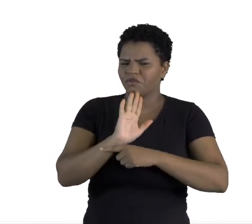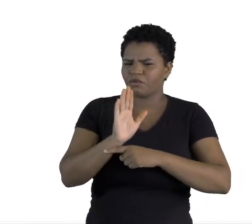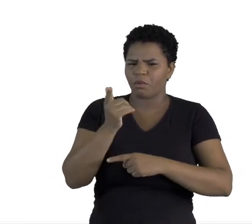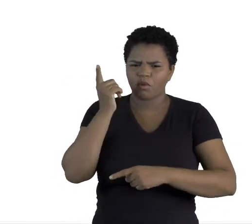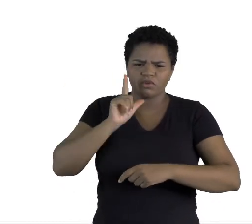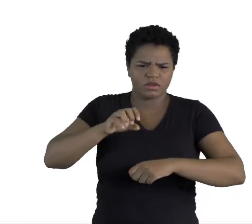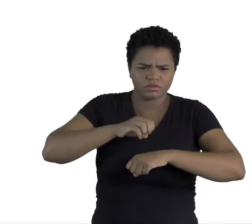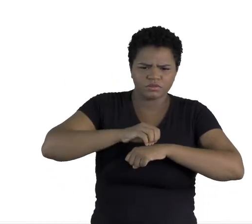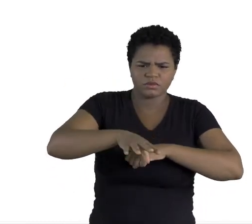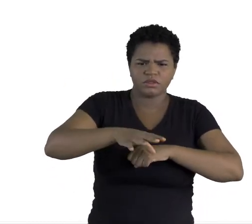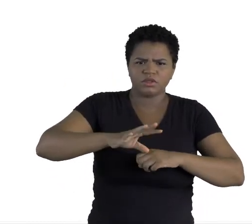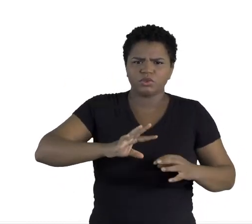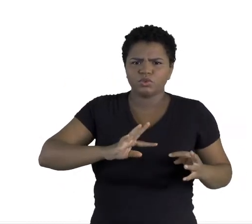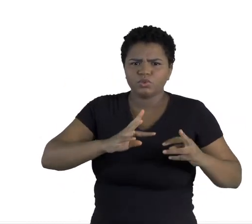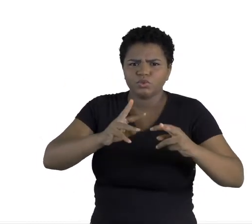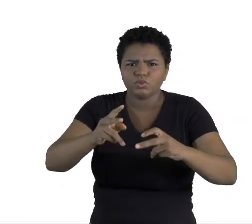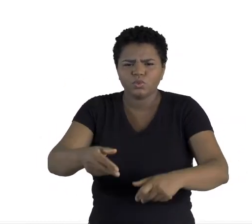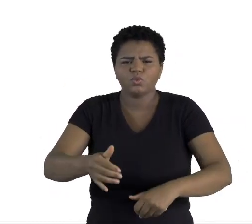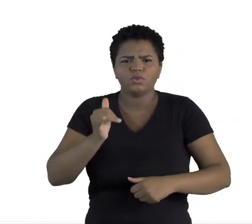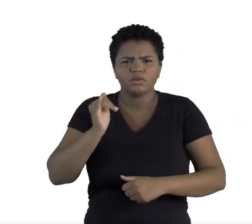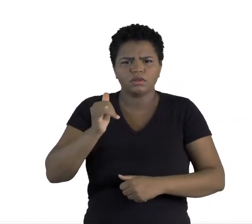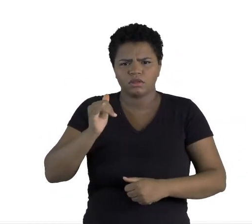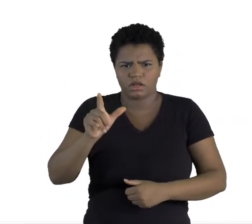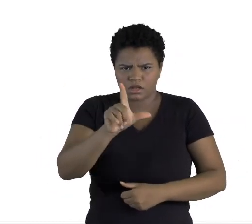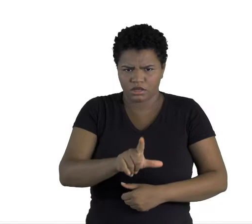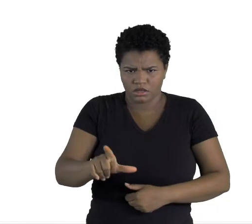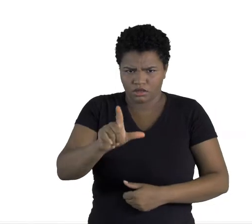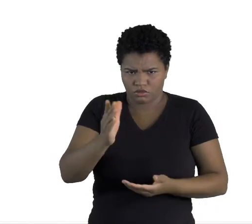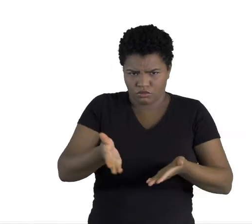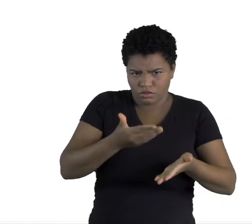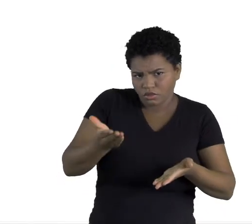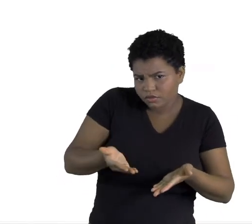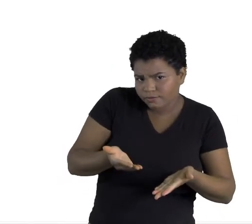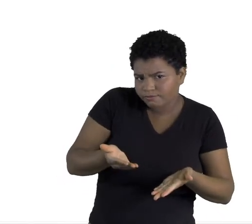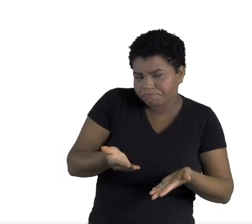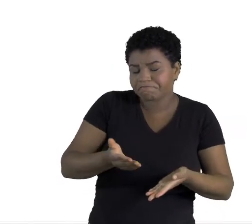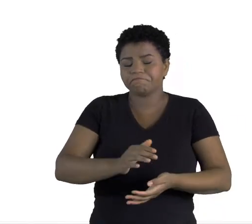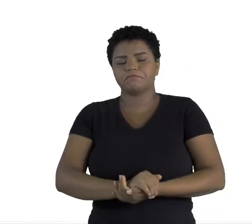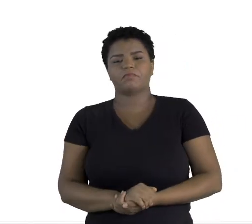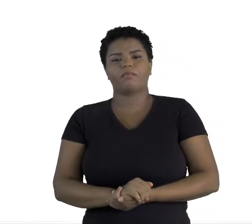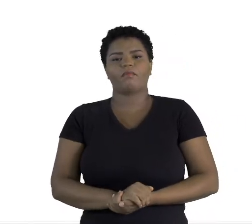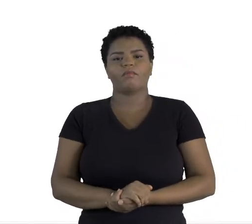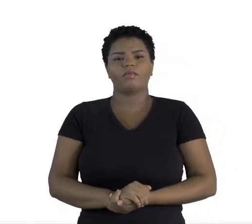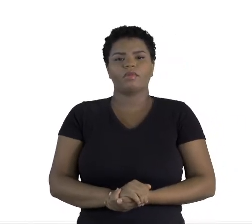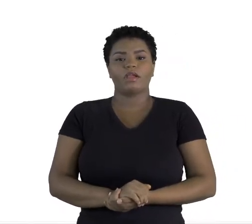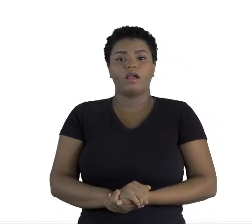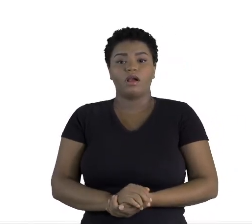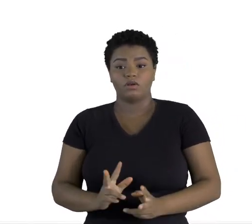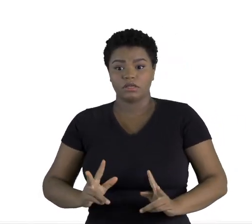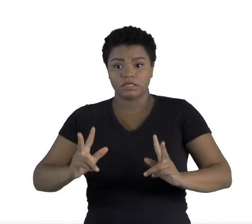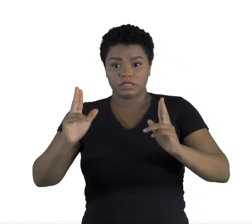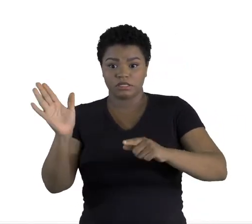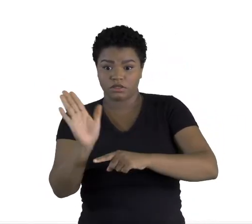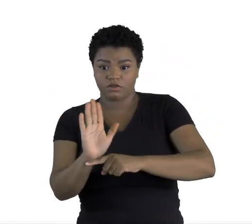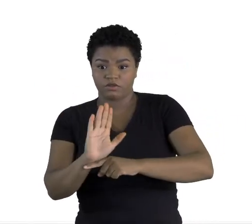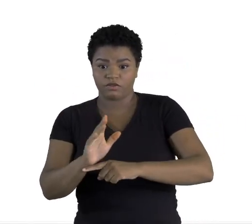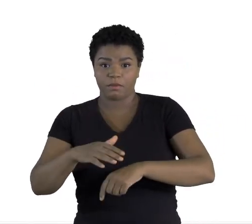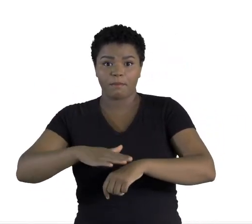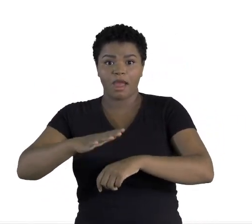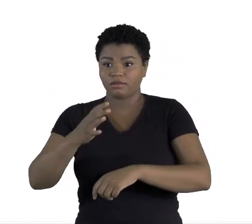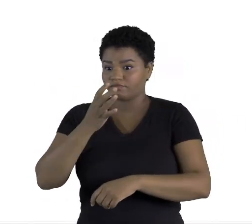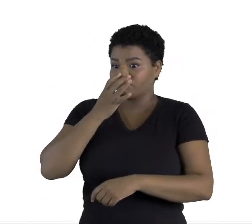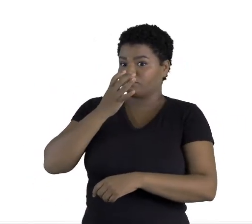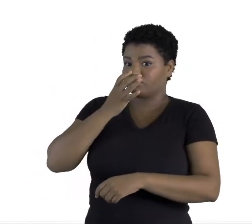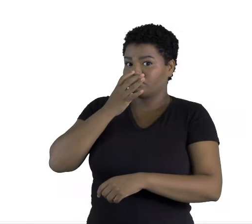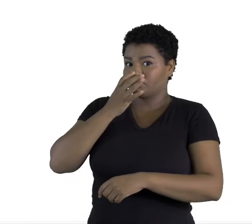toda a narrativa literária do livro? Quais cenas do filme mais chamaram a sua atenção? Quais trechos da